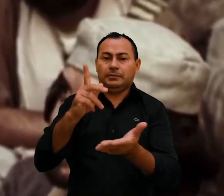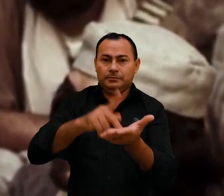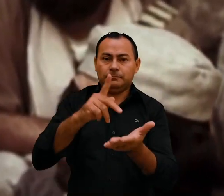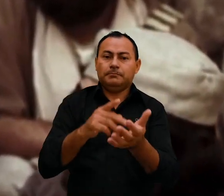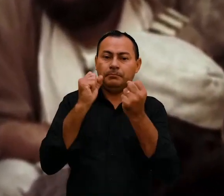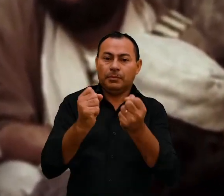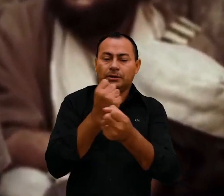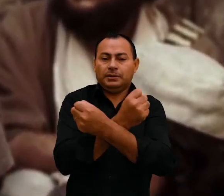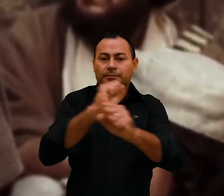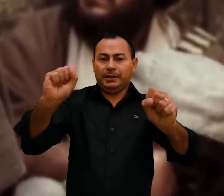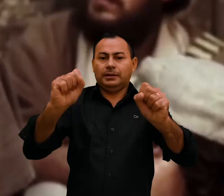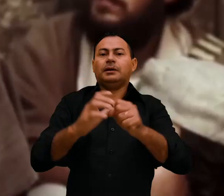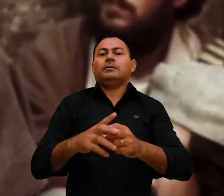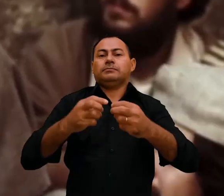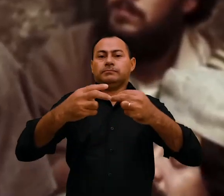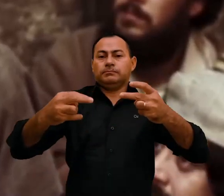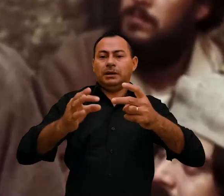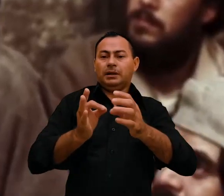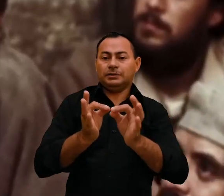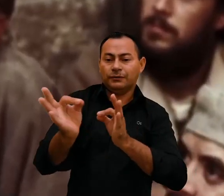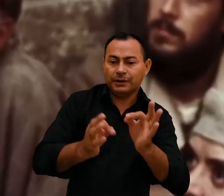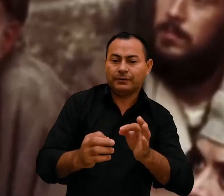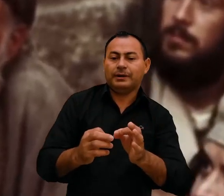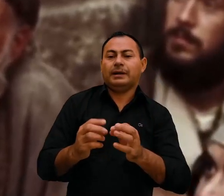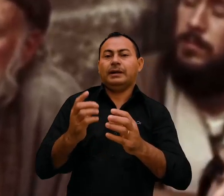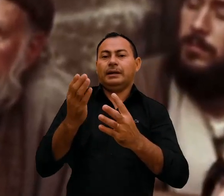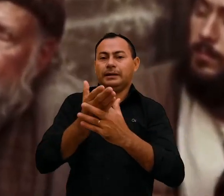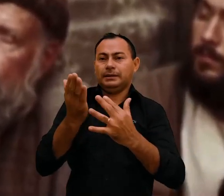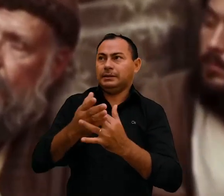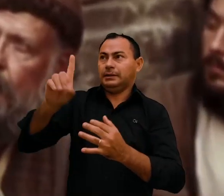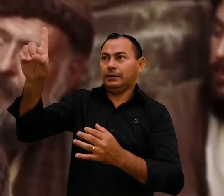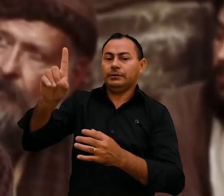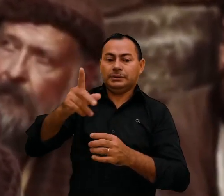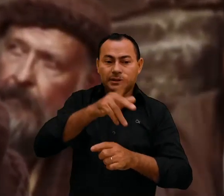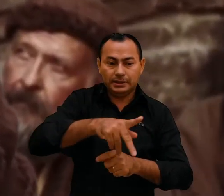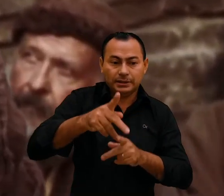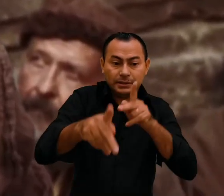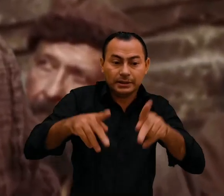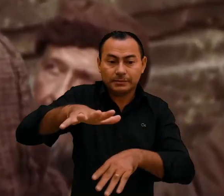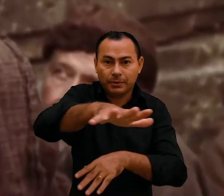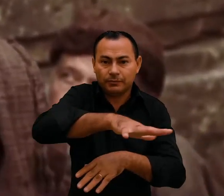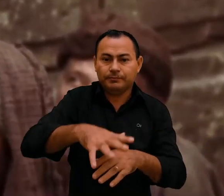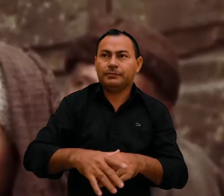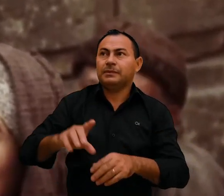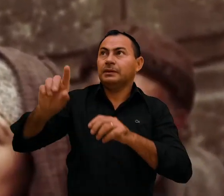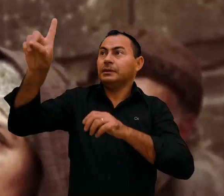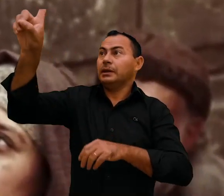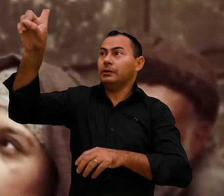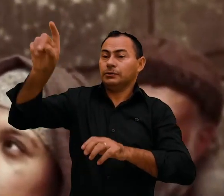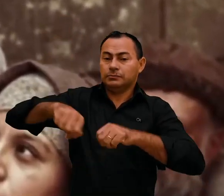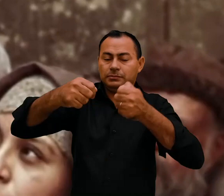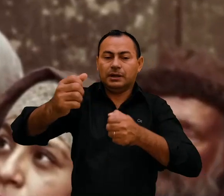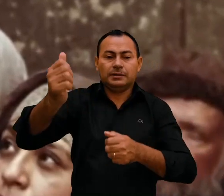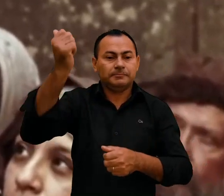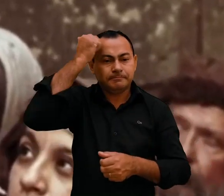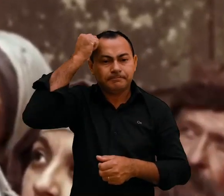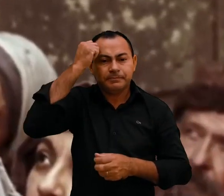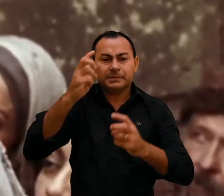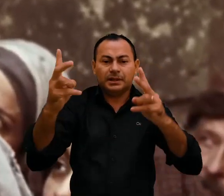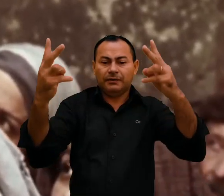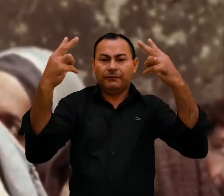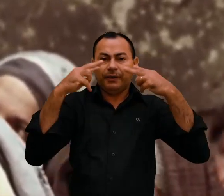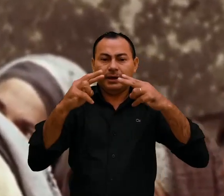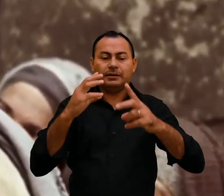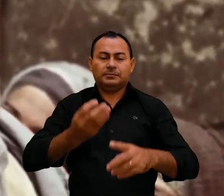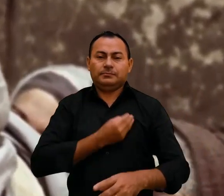verdade que pode libertar as daí as coisas se resolveram entre Deus e elas Deus poderá agendar o arrependimento para que enxerguem